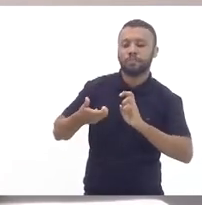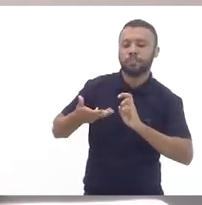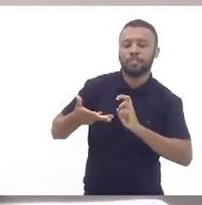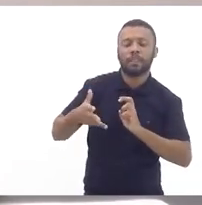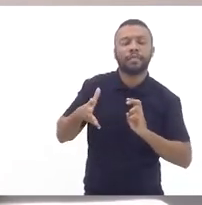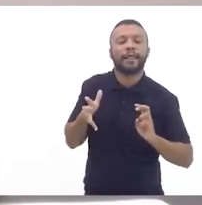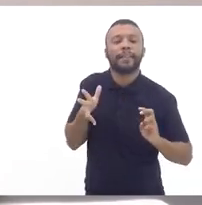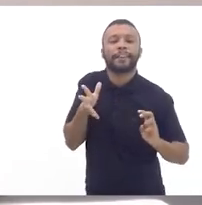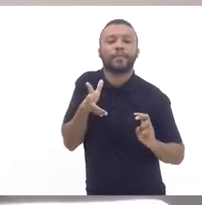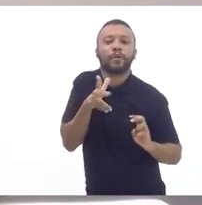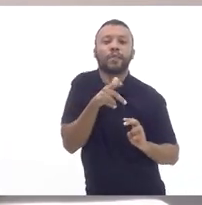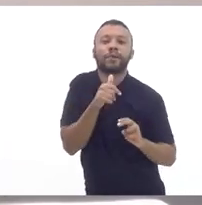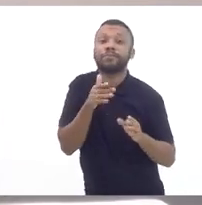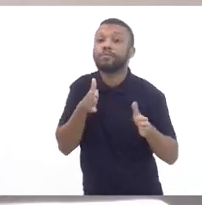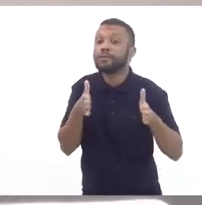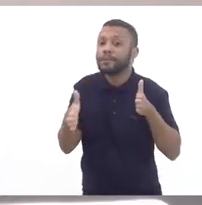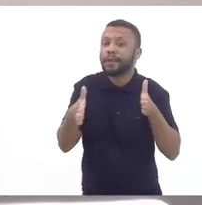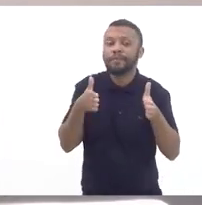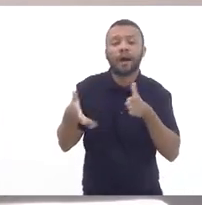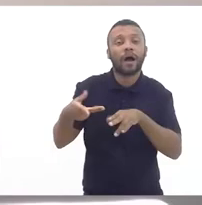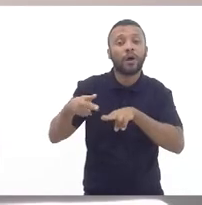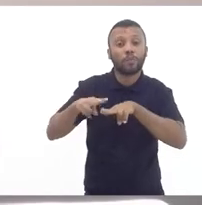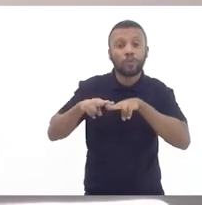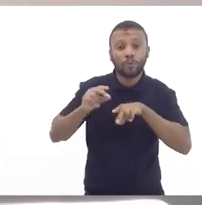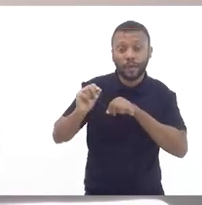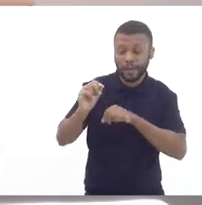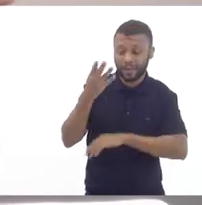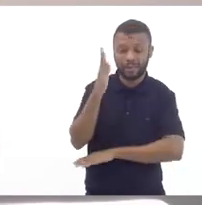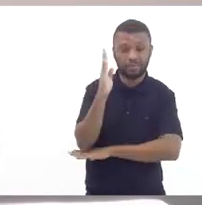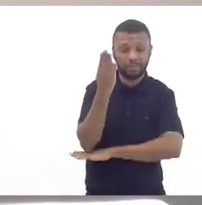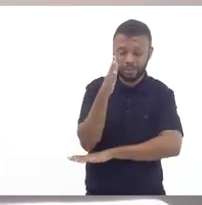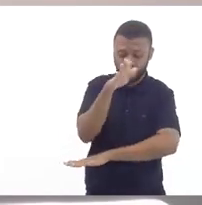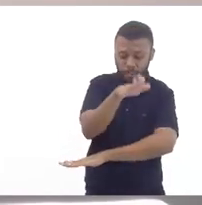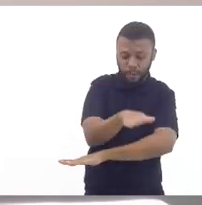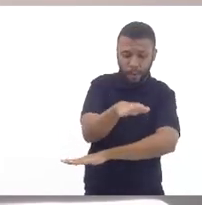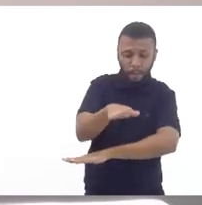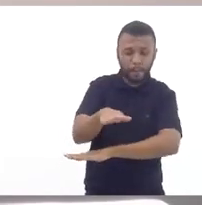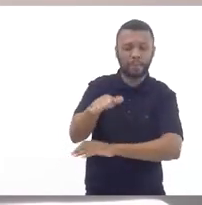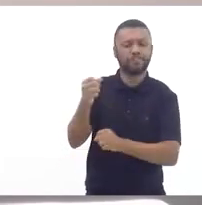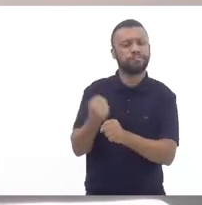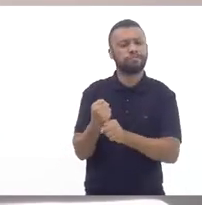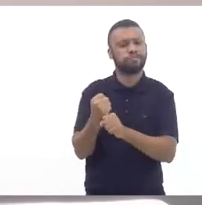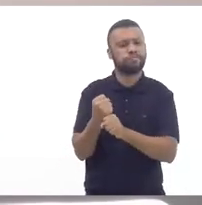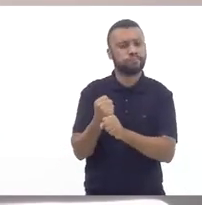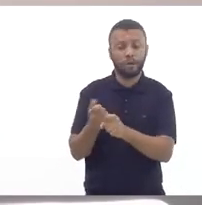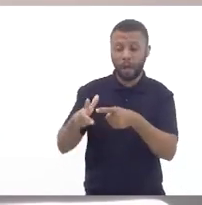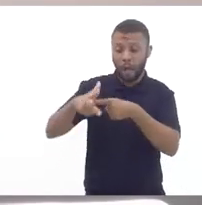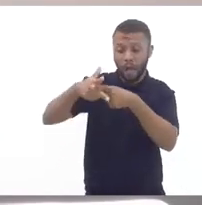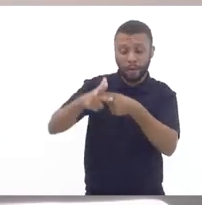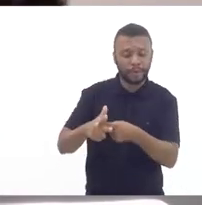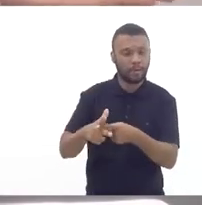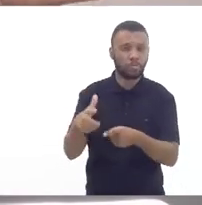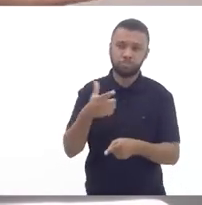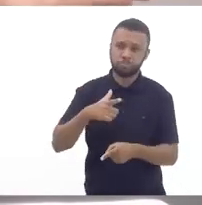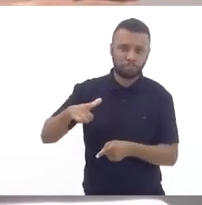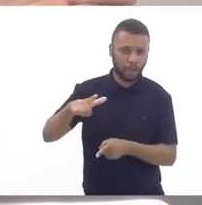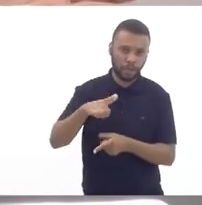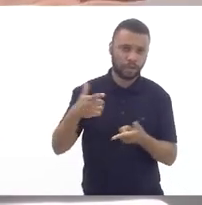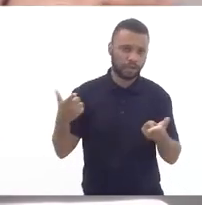intervalo, porque do jeito que estão os dormentes não se troca há tantos anos, então o trem não pode ter aquela velocidade que tinha no